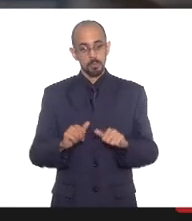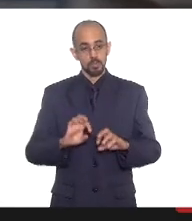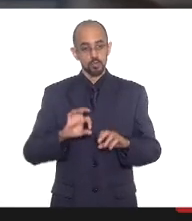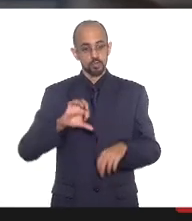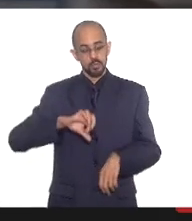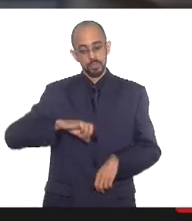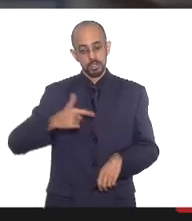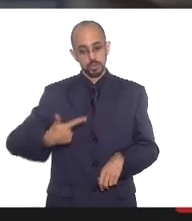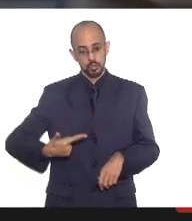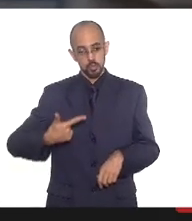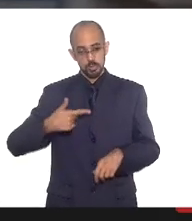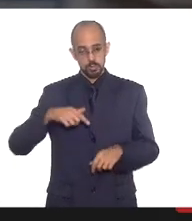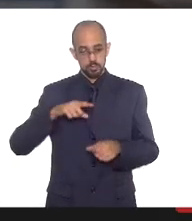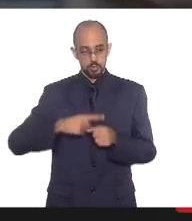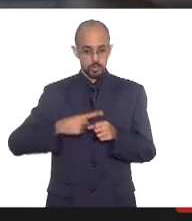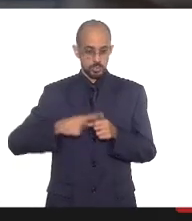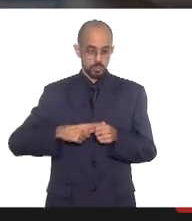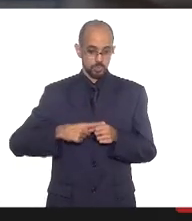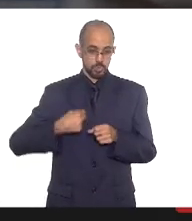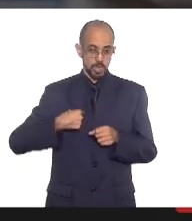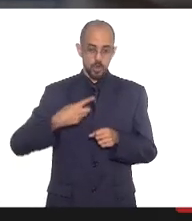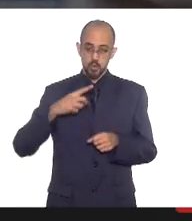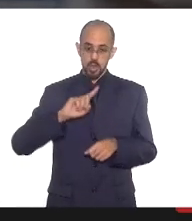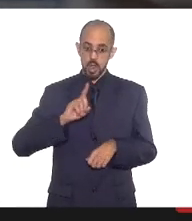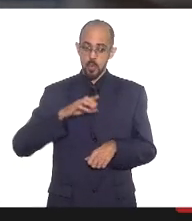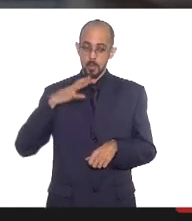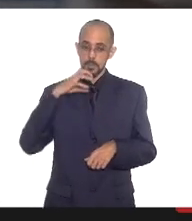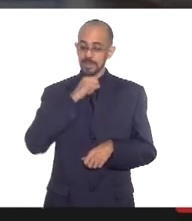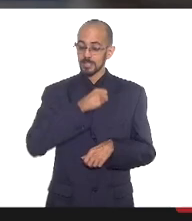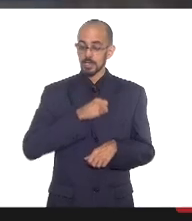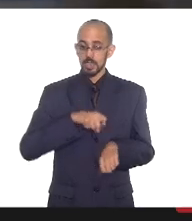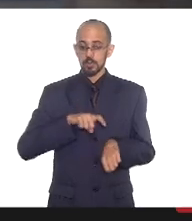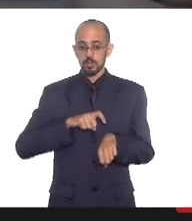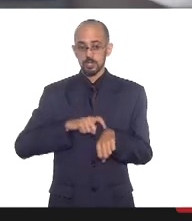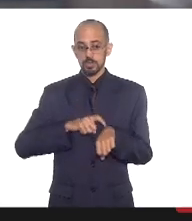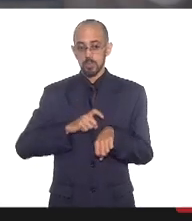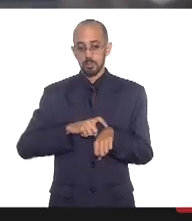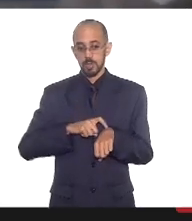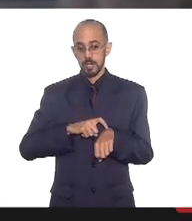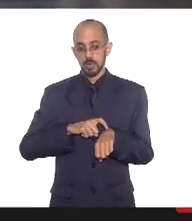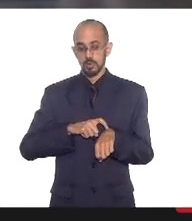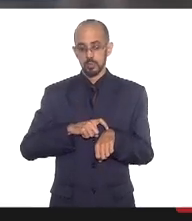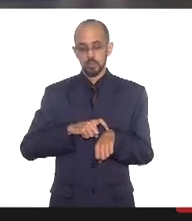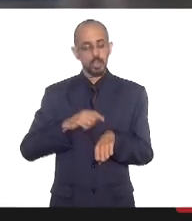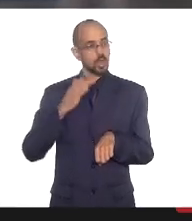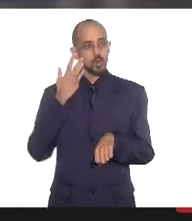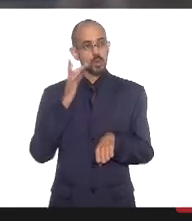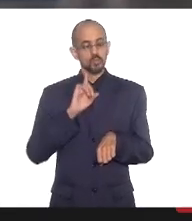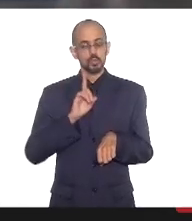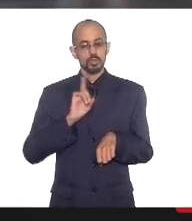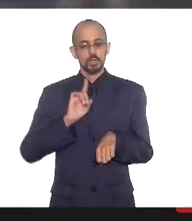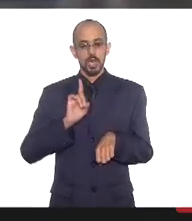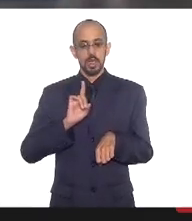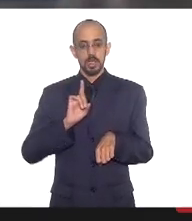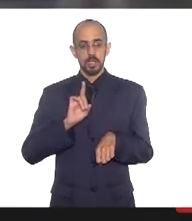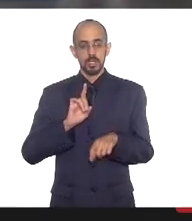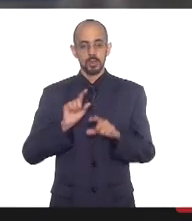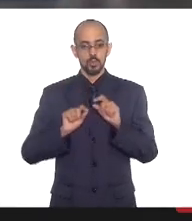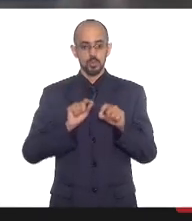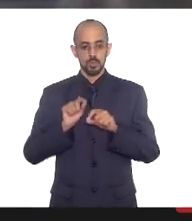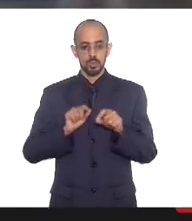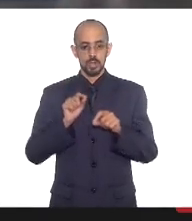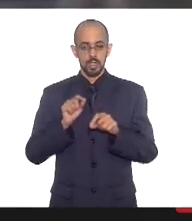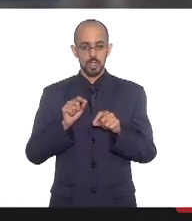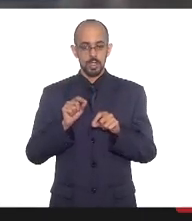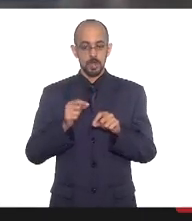então eu e É nesse momento tá computador eu não sei te dizer é na minha